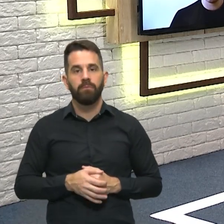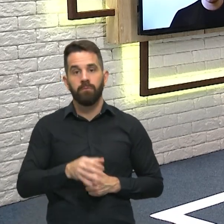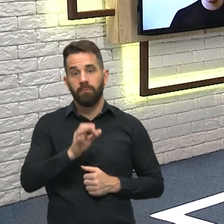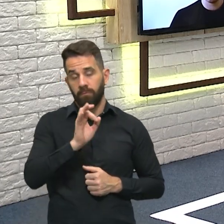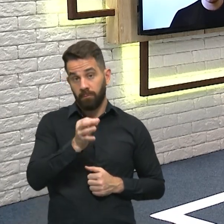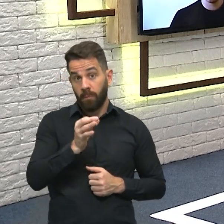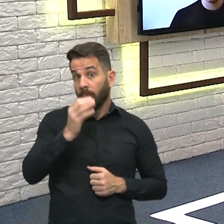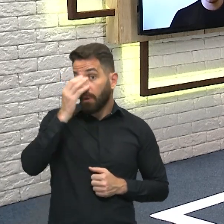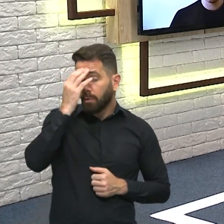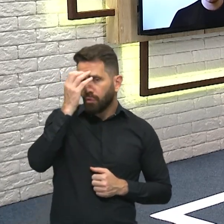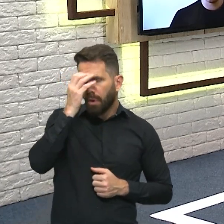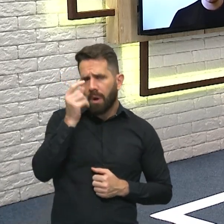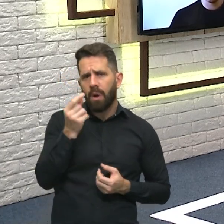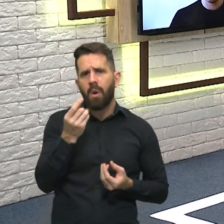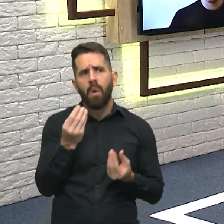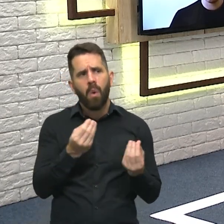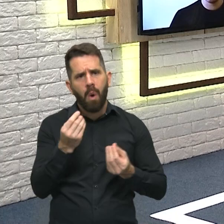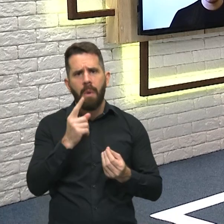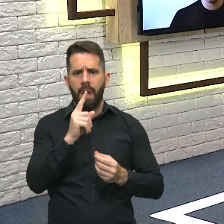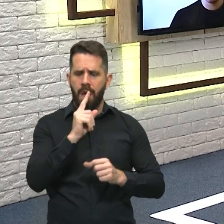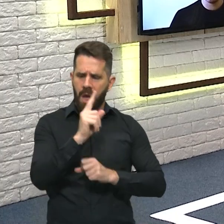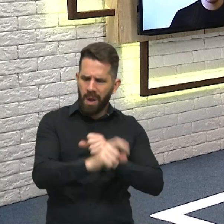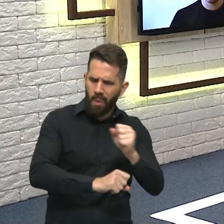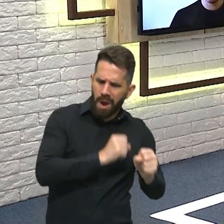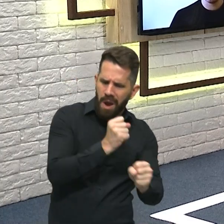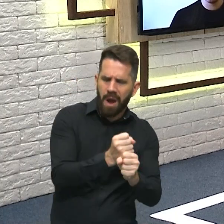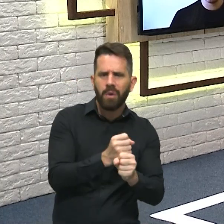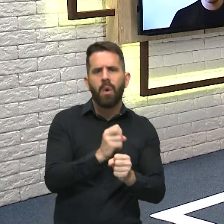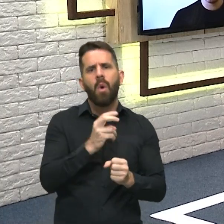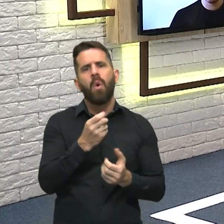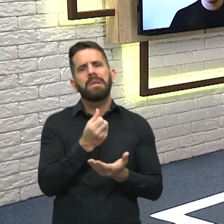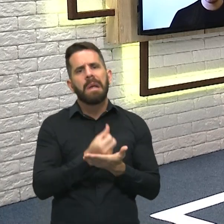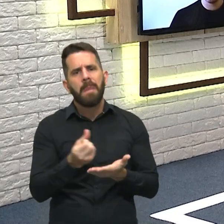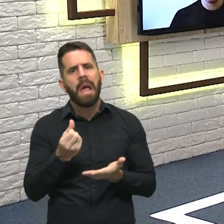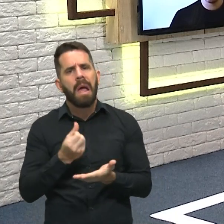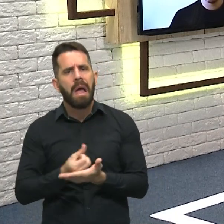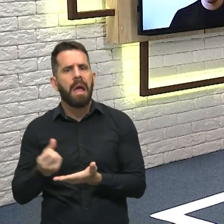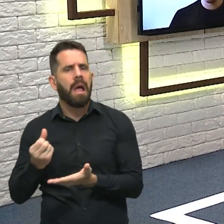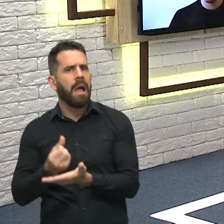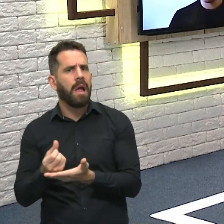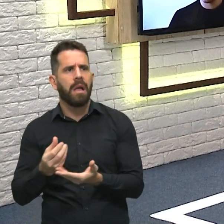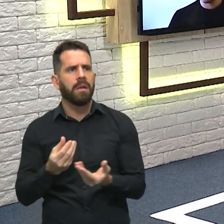seletivo, ele acontece anualmente ou a cada semestre?